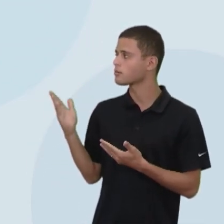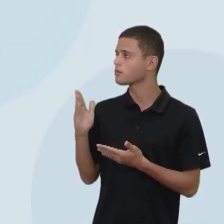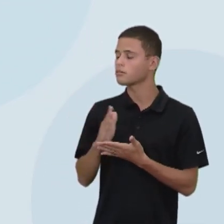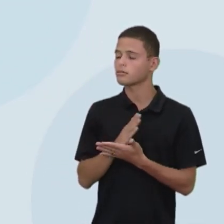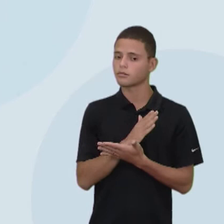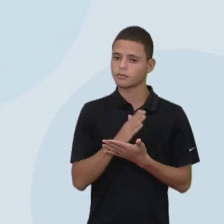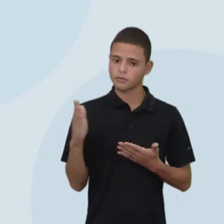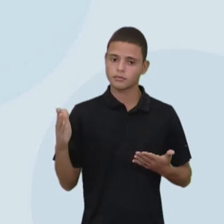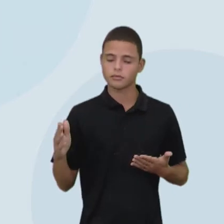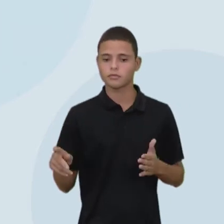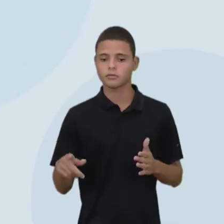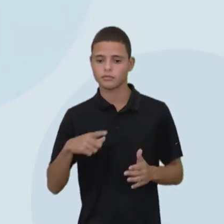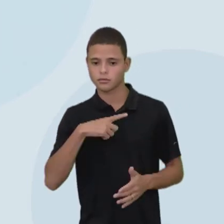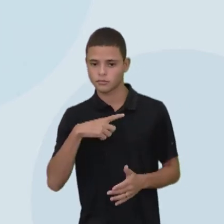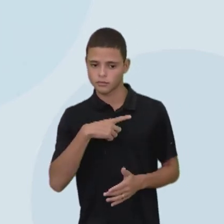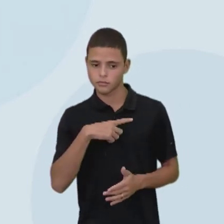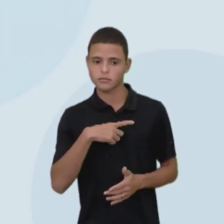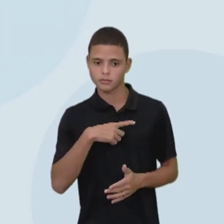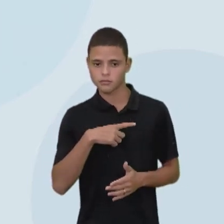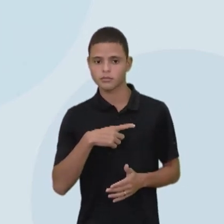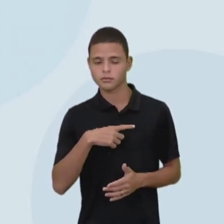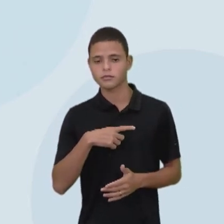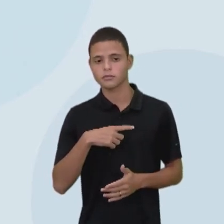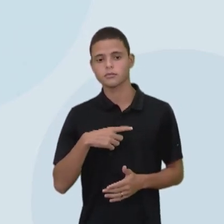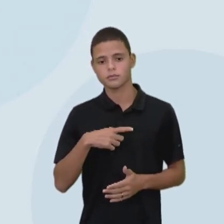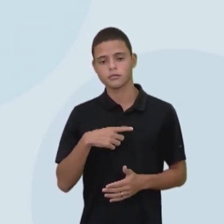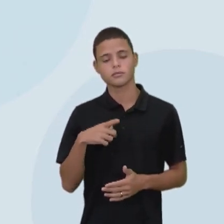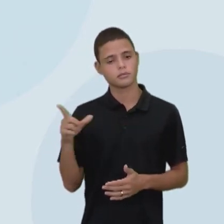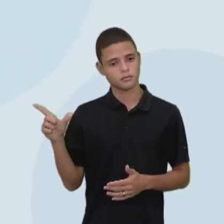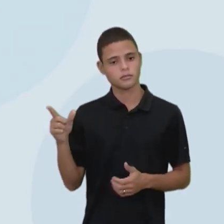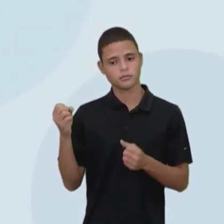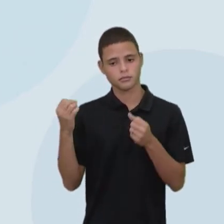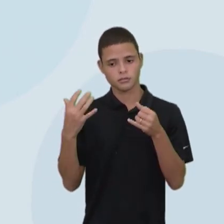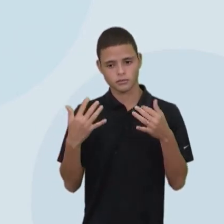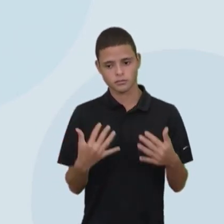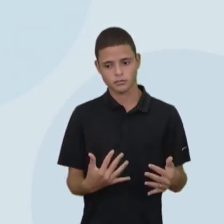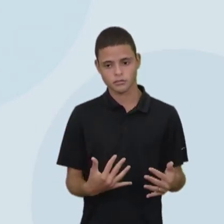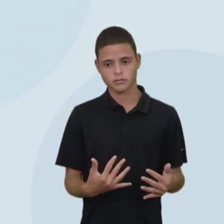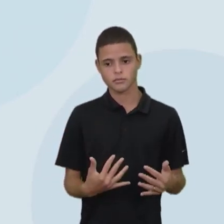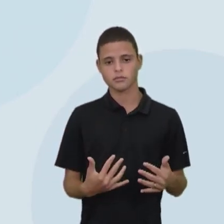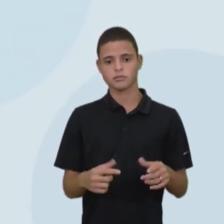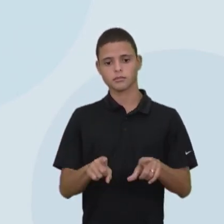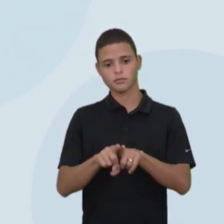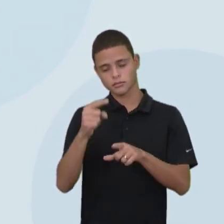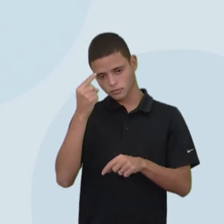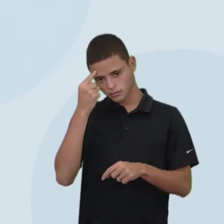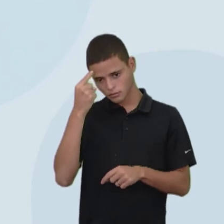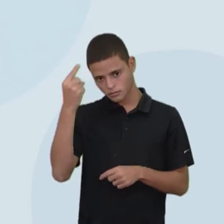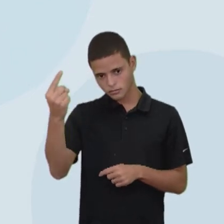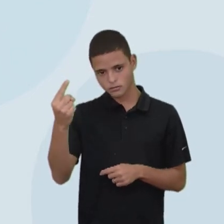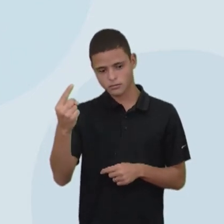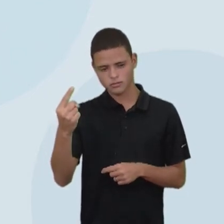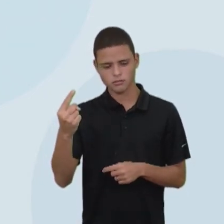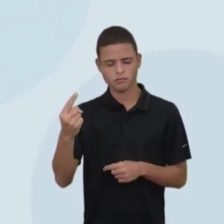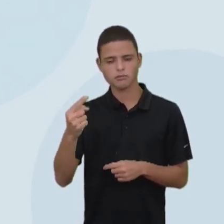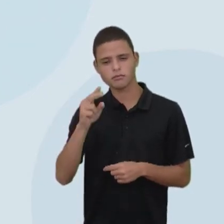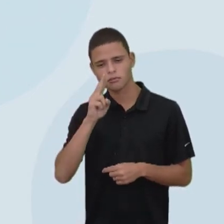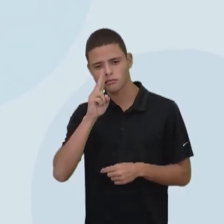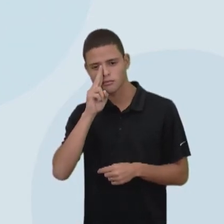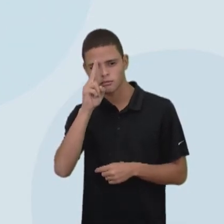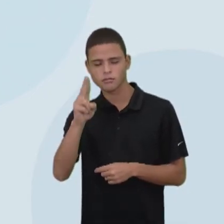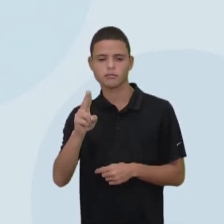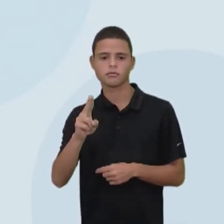comportamentos alimentares inadequados que a Mafê bem ressaltou. A questão aí, olha, do pensamento exagerado